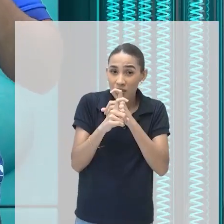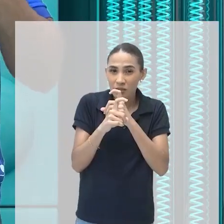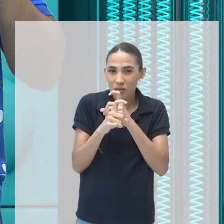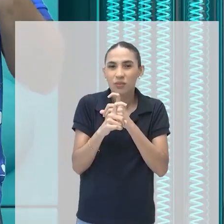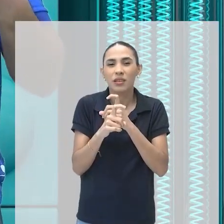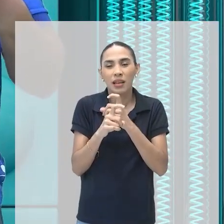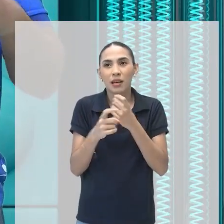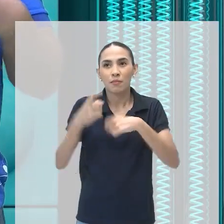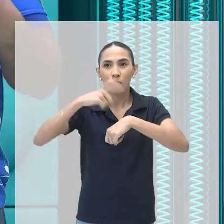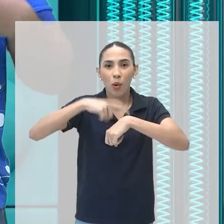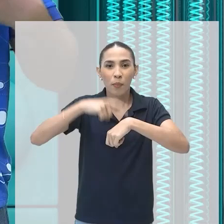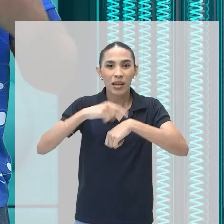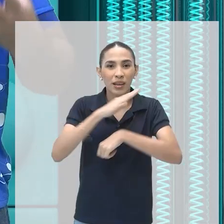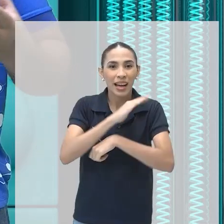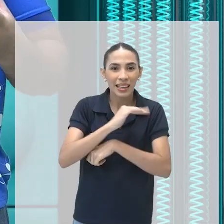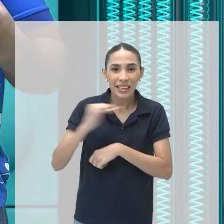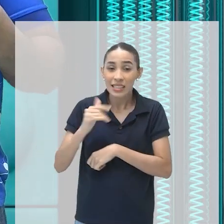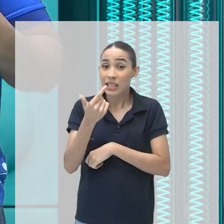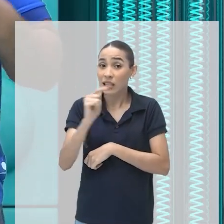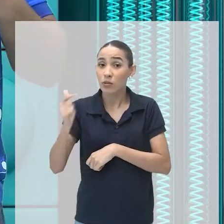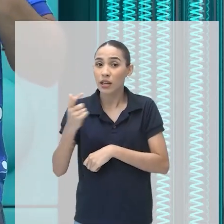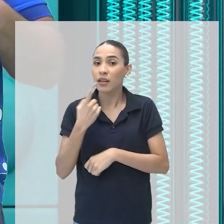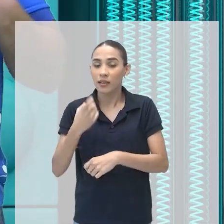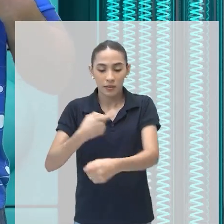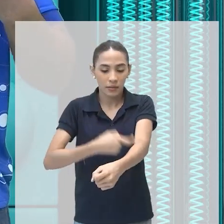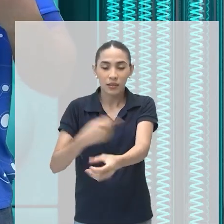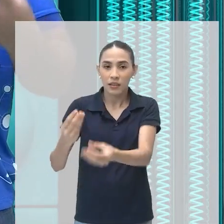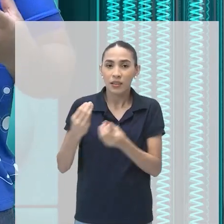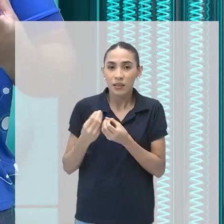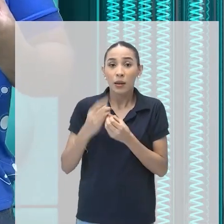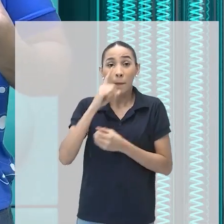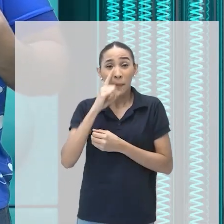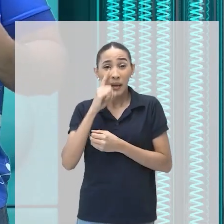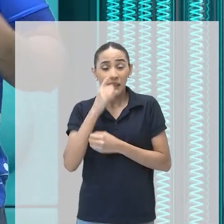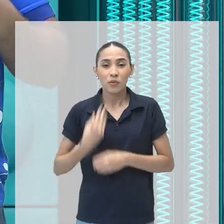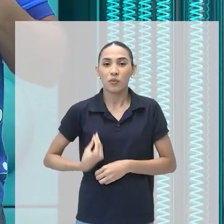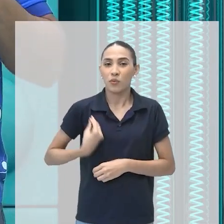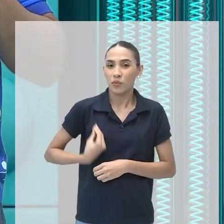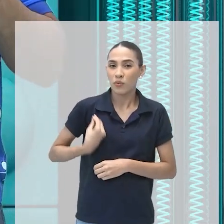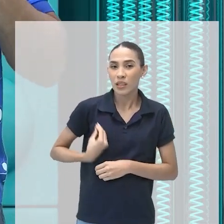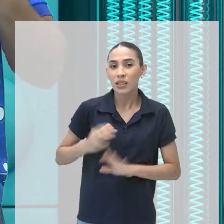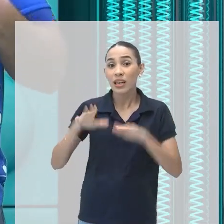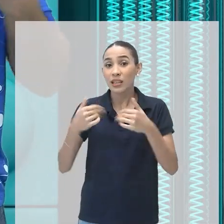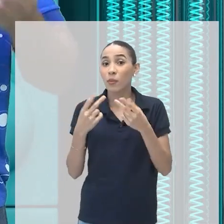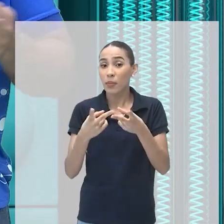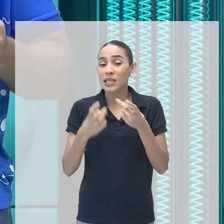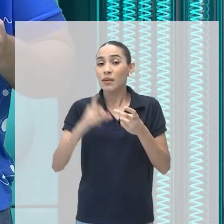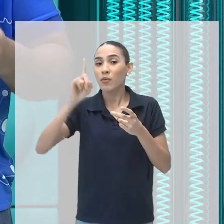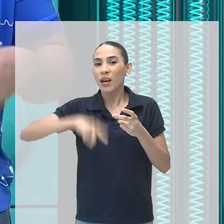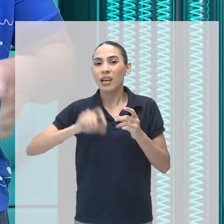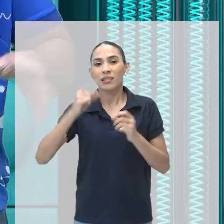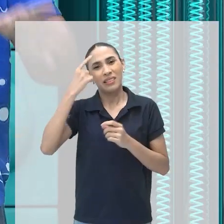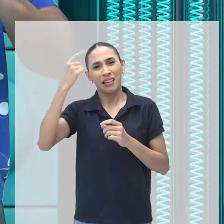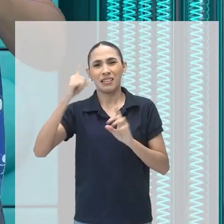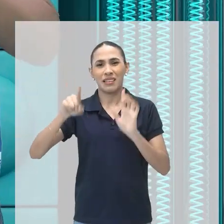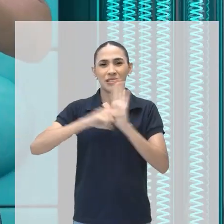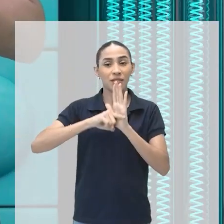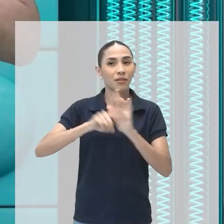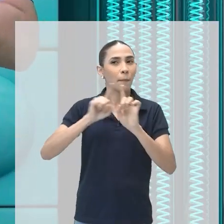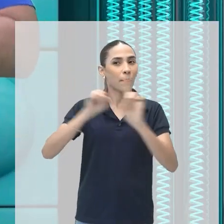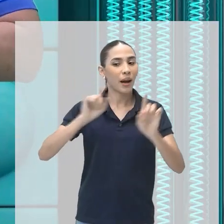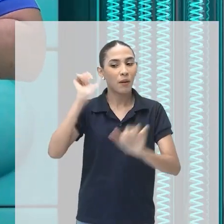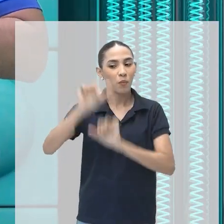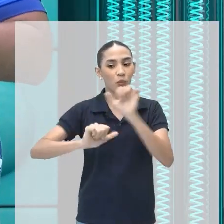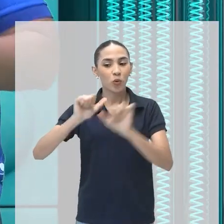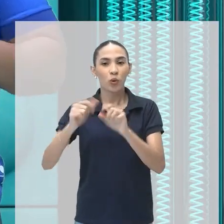é quando a criança não tem a doação, está correndo risco de vida. Então, percebo que é algo negativo. Mas